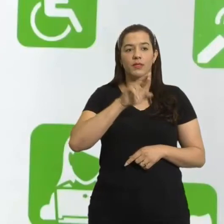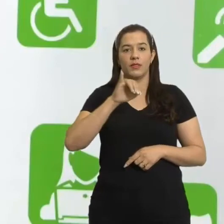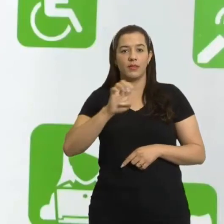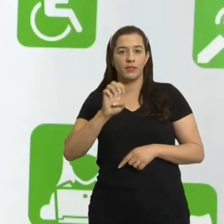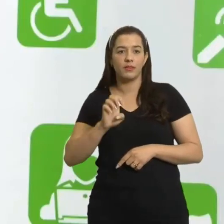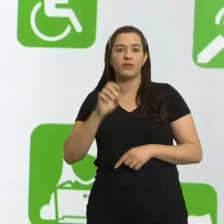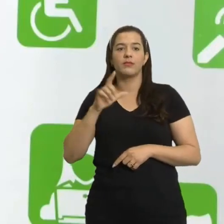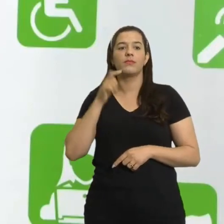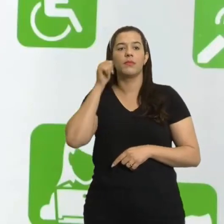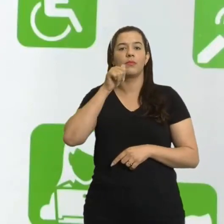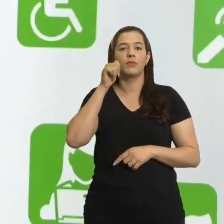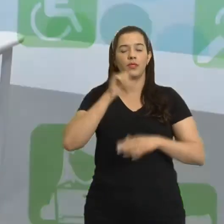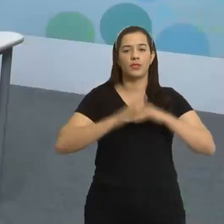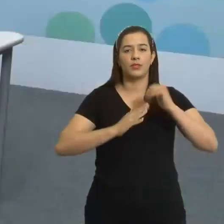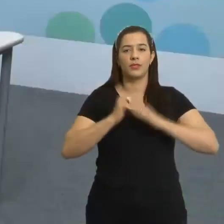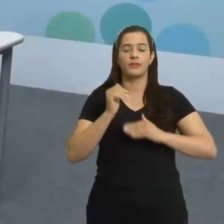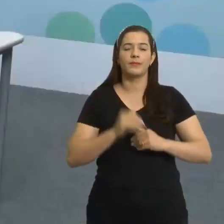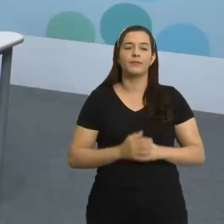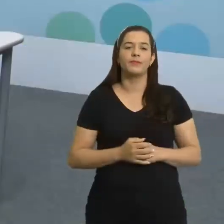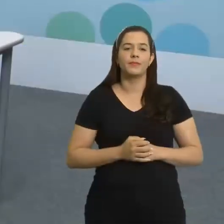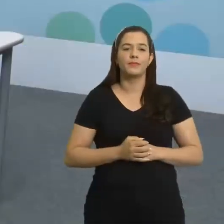Mulher de Talento.